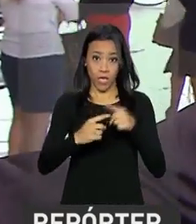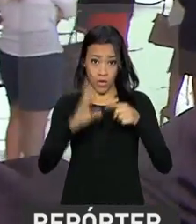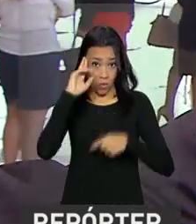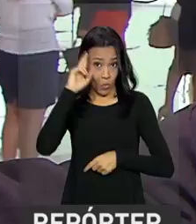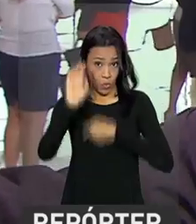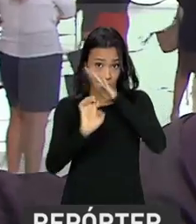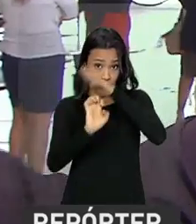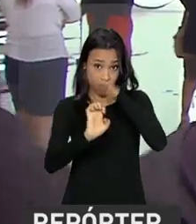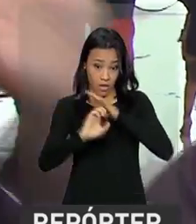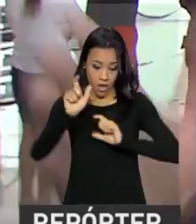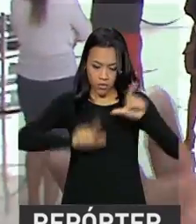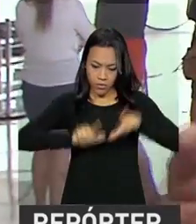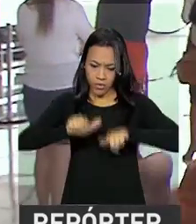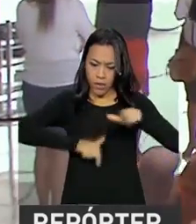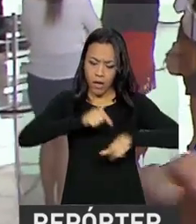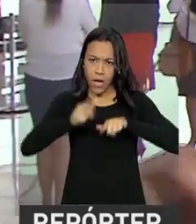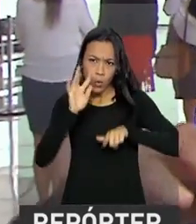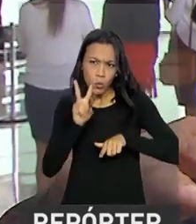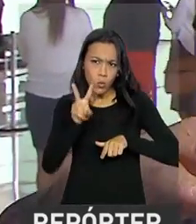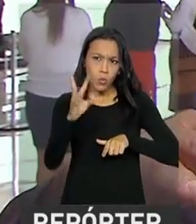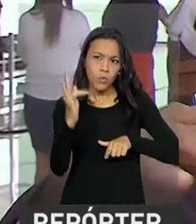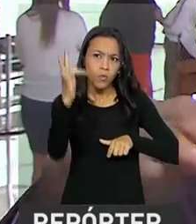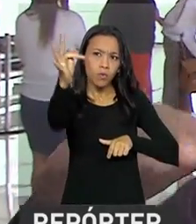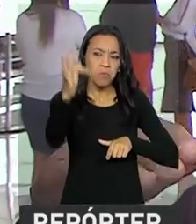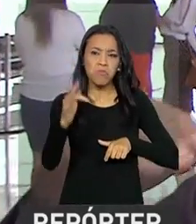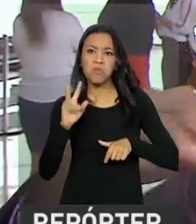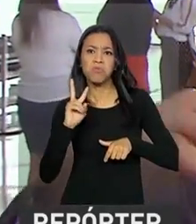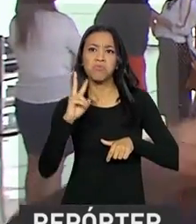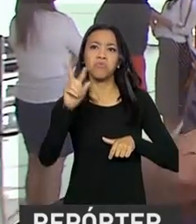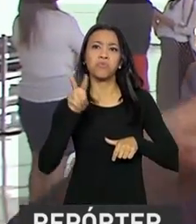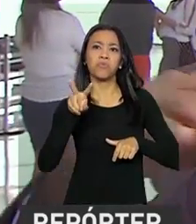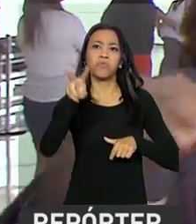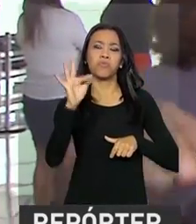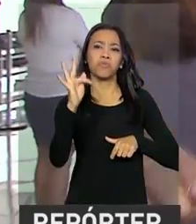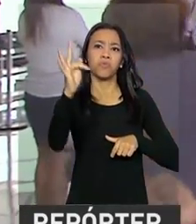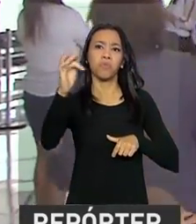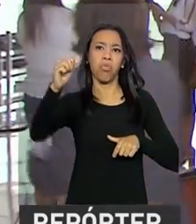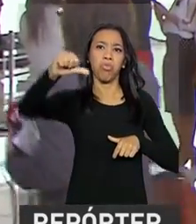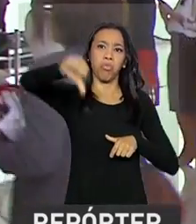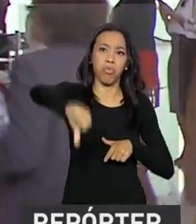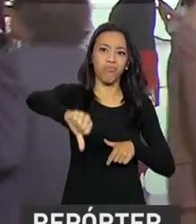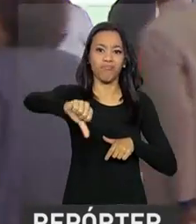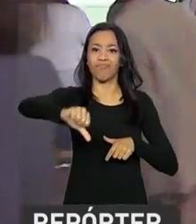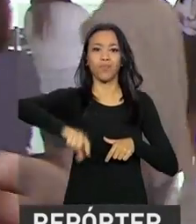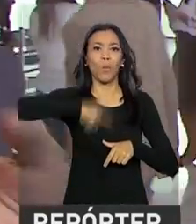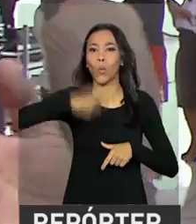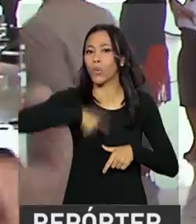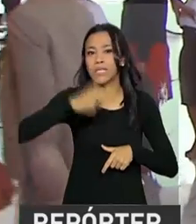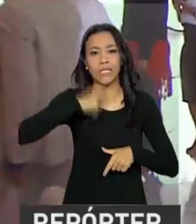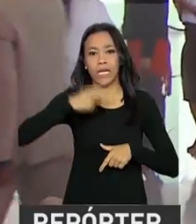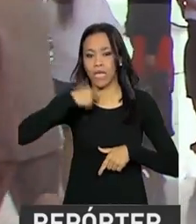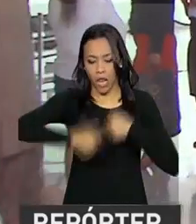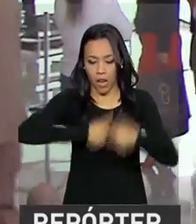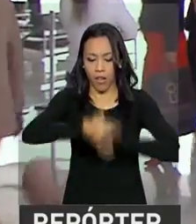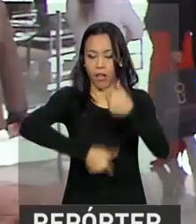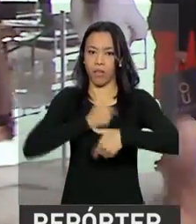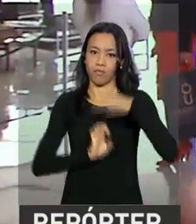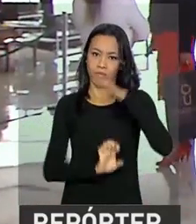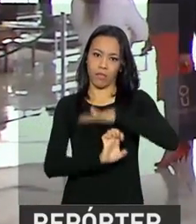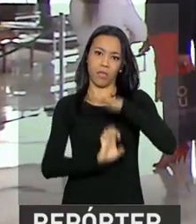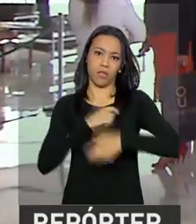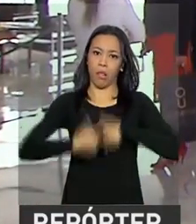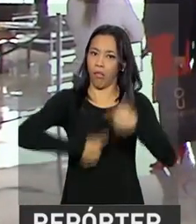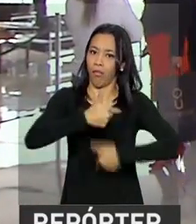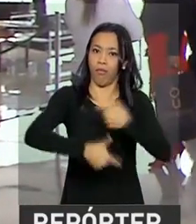Horizonte e quando não tem perspectiva o empresário fica com a sua atividade minimizada e o que nós estamos percebendo que H